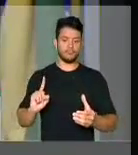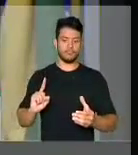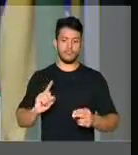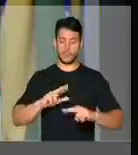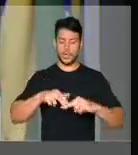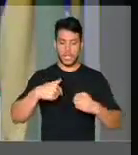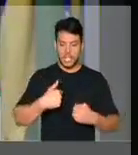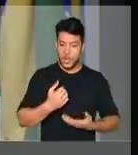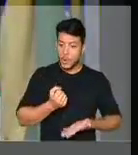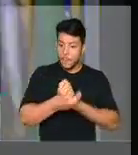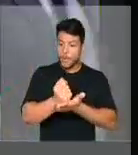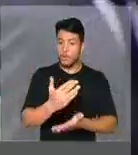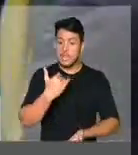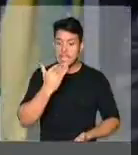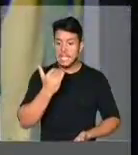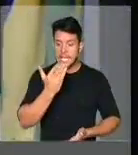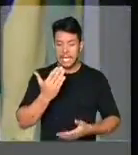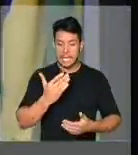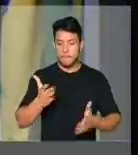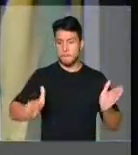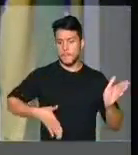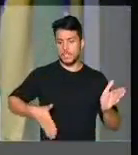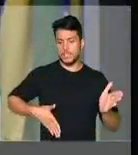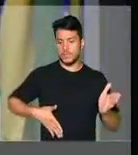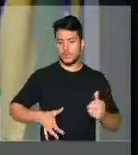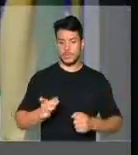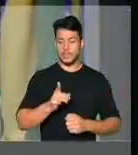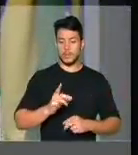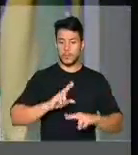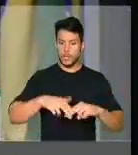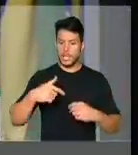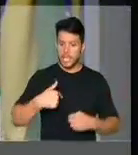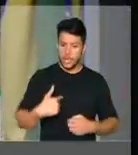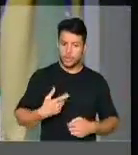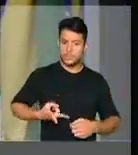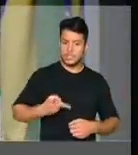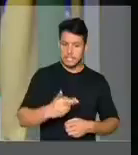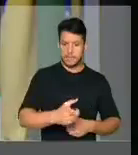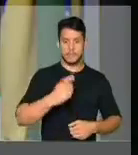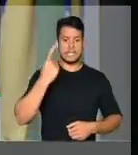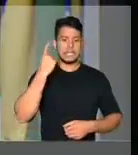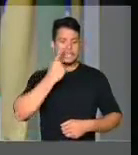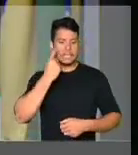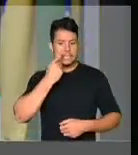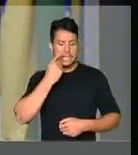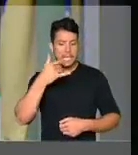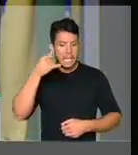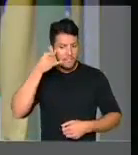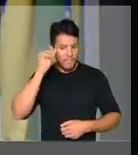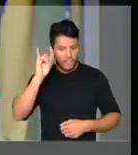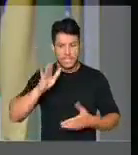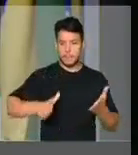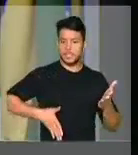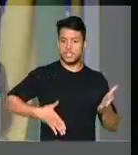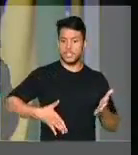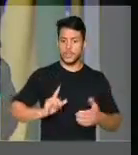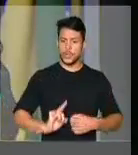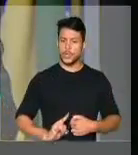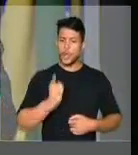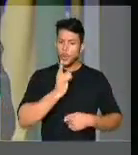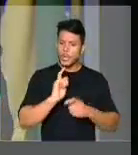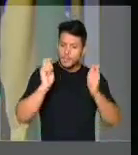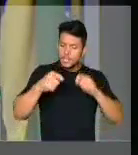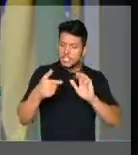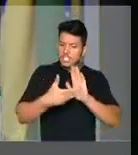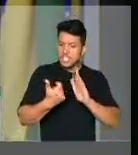apoio o bandido. Aliás, a minha vida toda foi correr atrás de bandido. E a única maneira que eles encontraram de me tirar